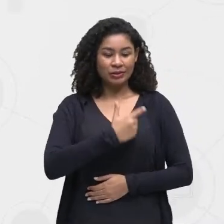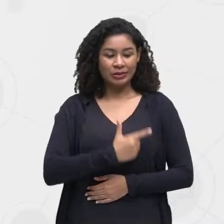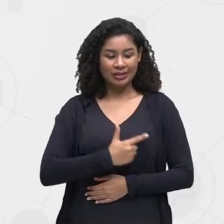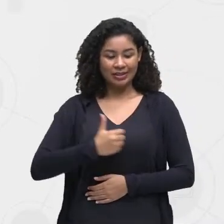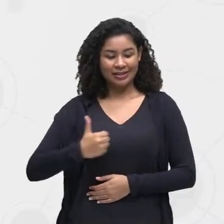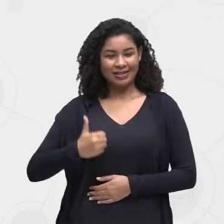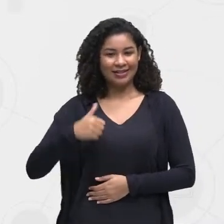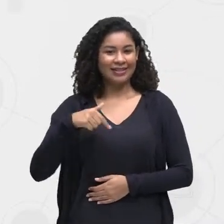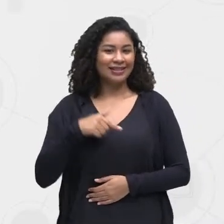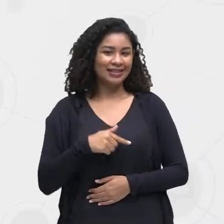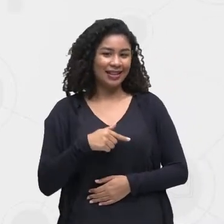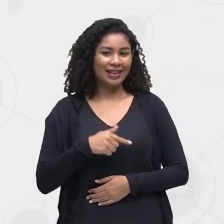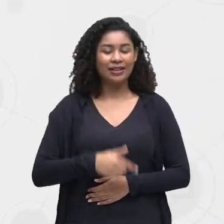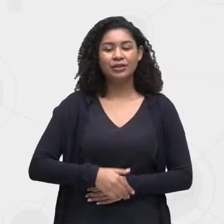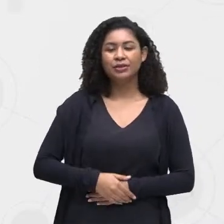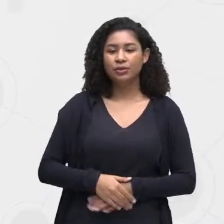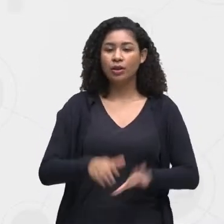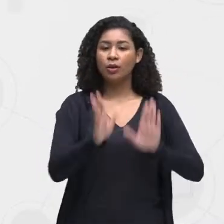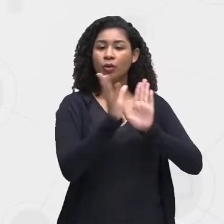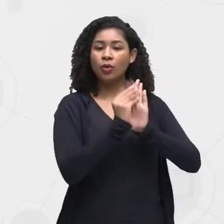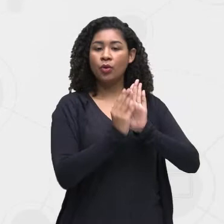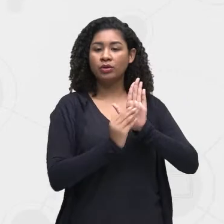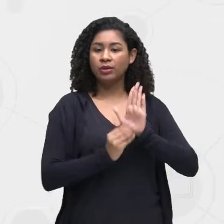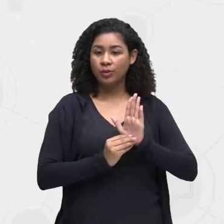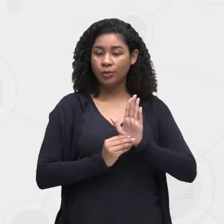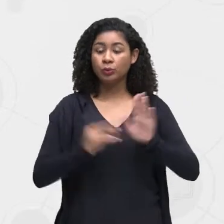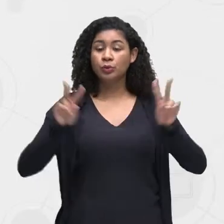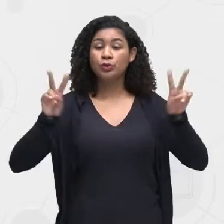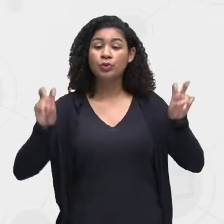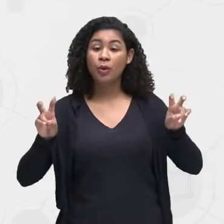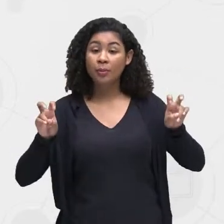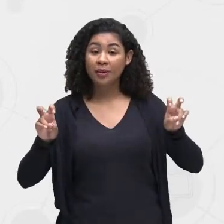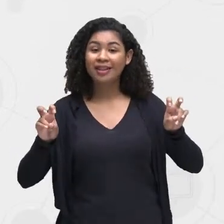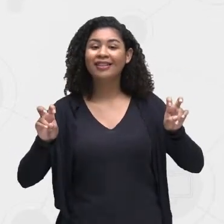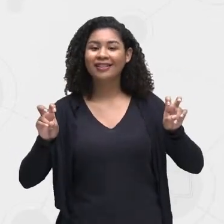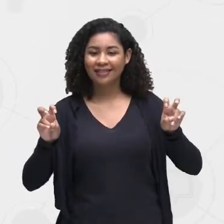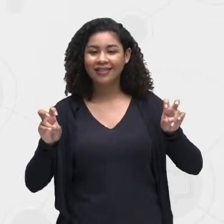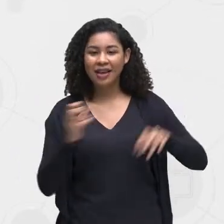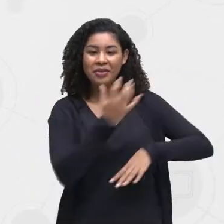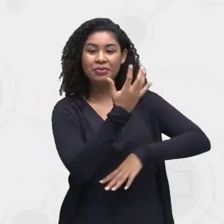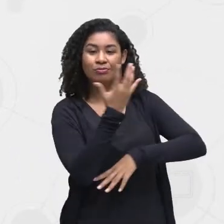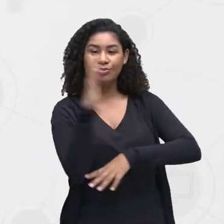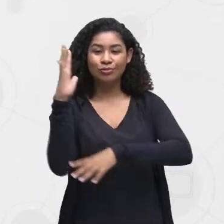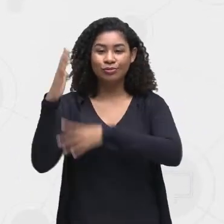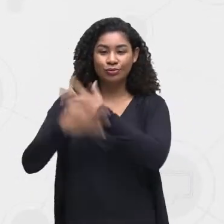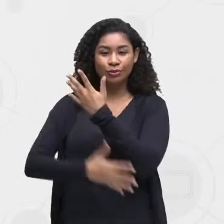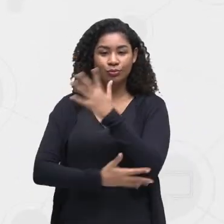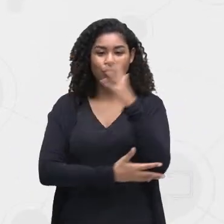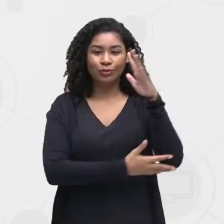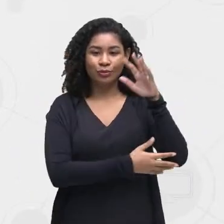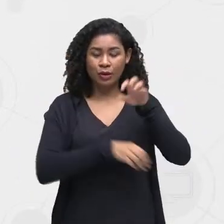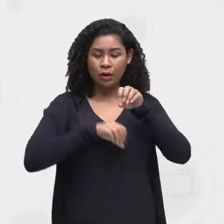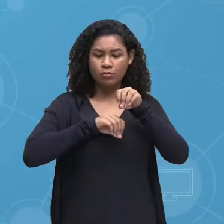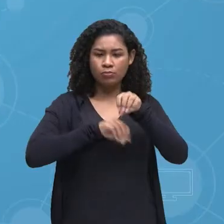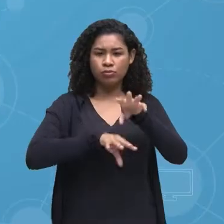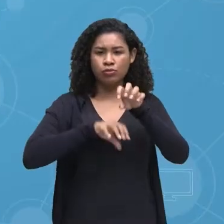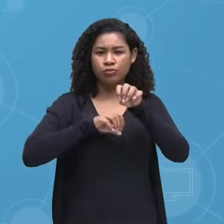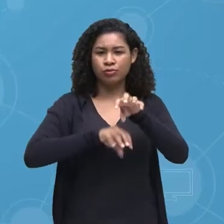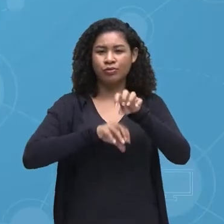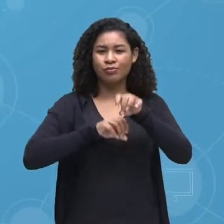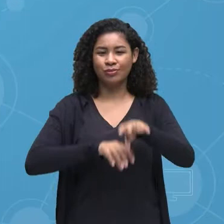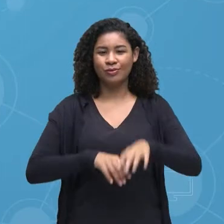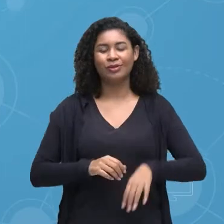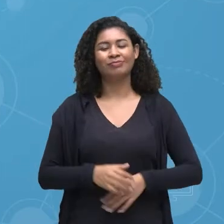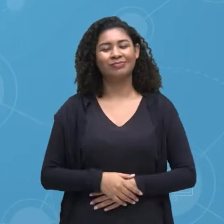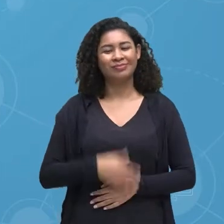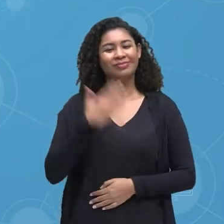217 e o nosso conteúdo vai ser meio ambiente e educação ambiental. Que conteúdo